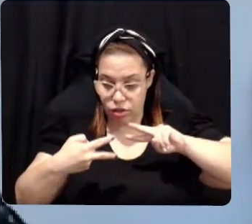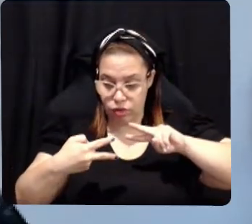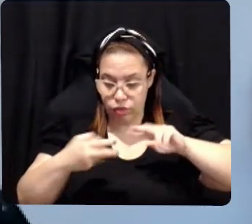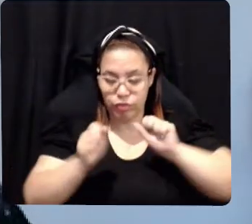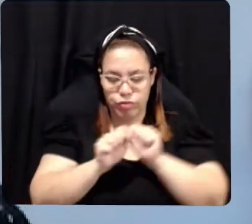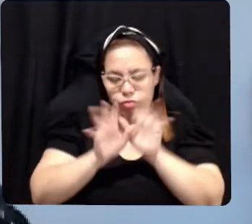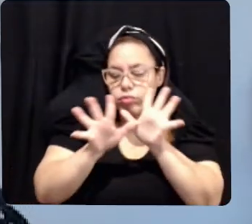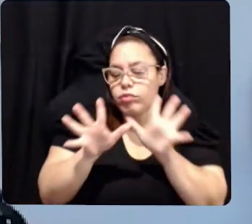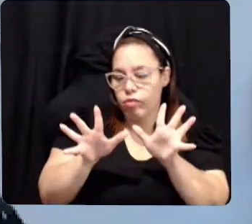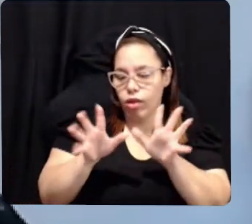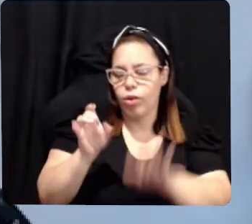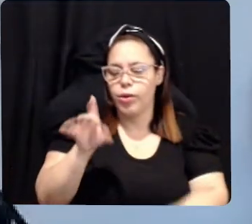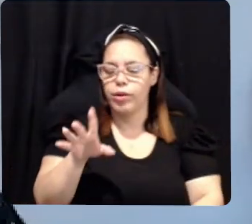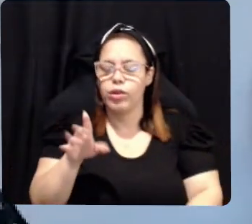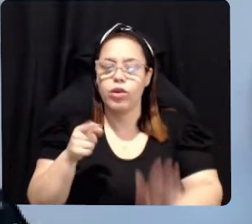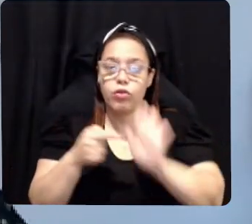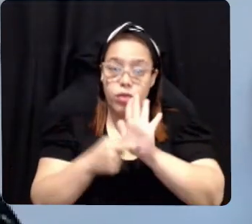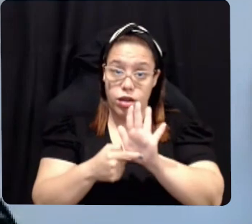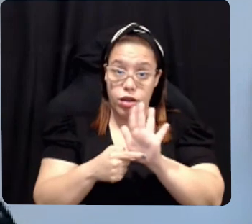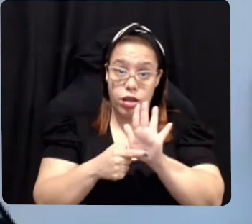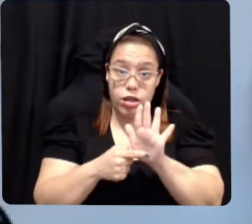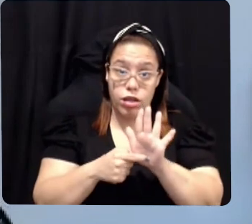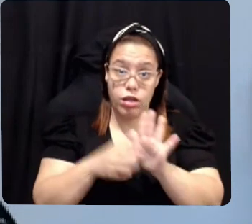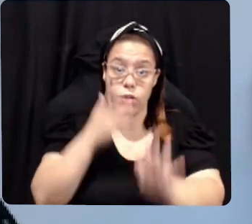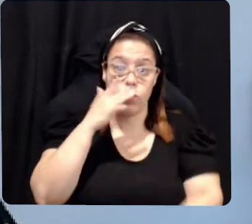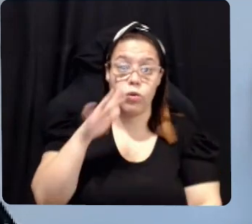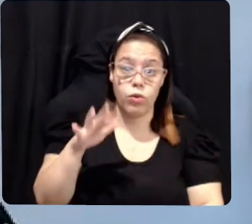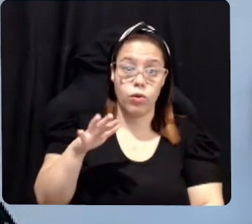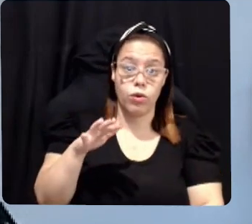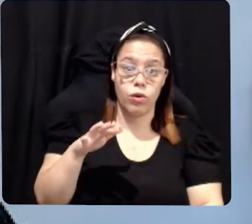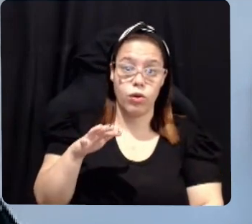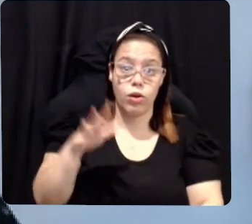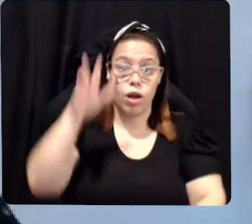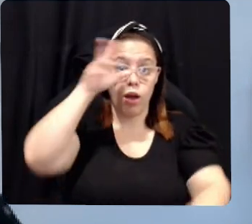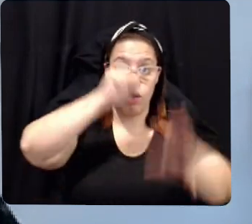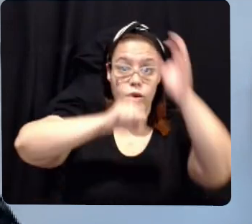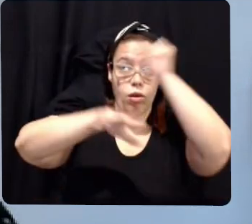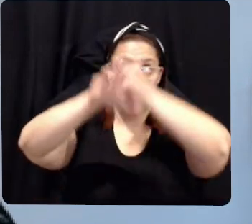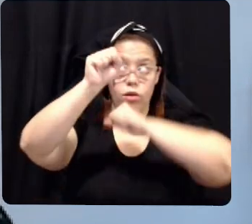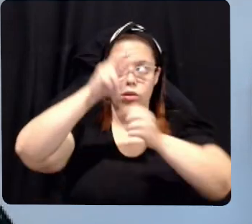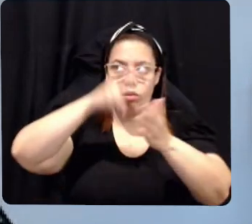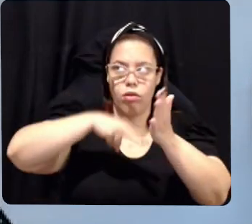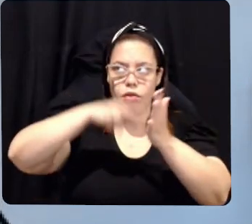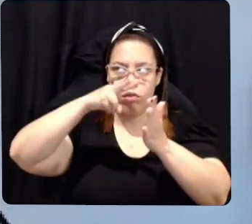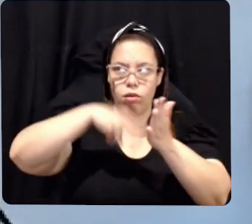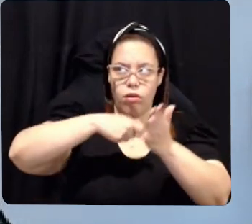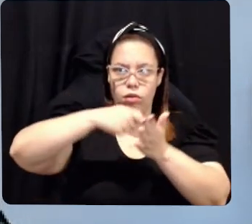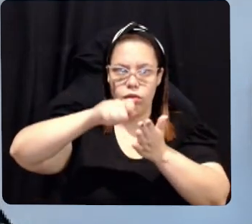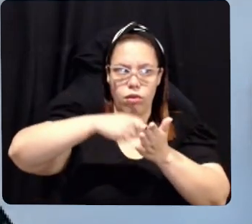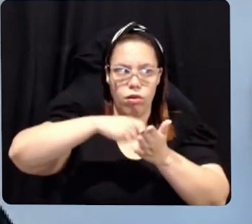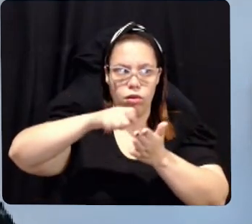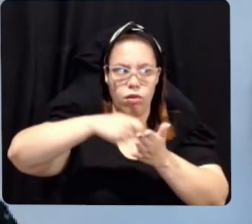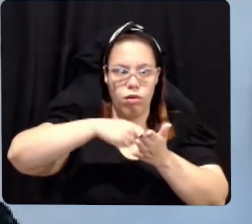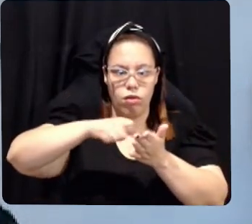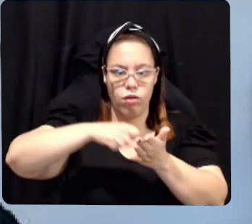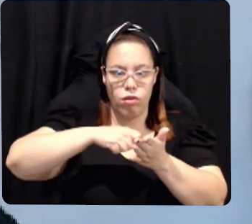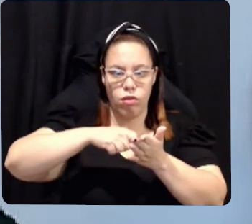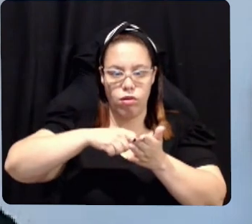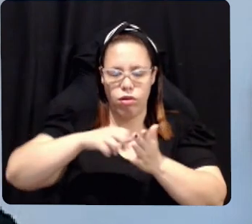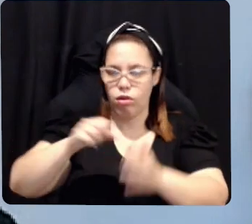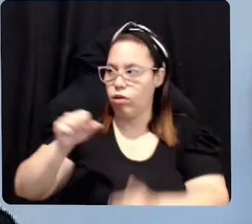condição genética. É claro que ela só vai aparecer se a criança for aprender a ler e